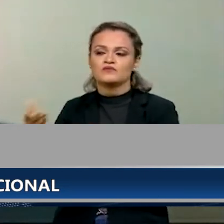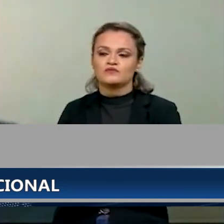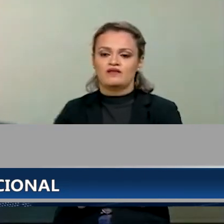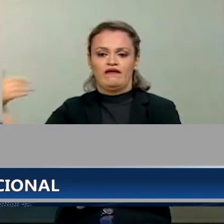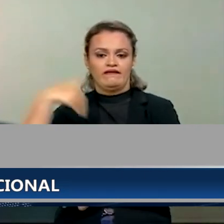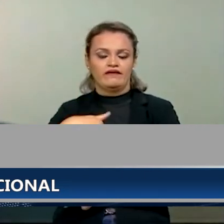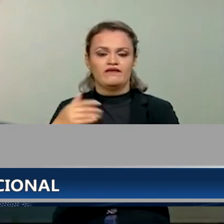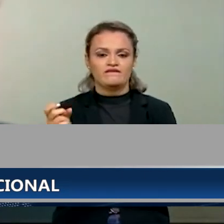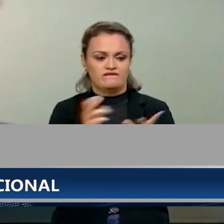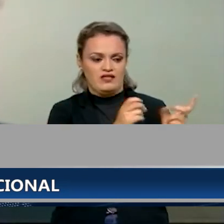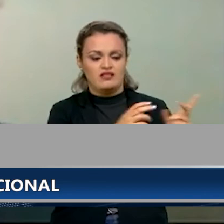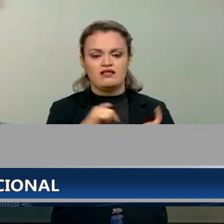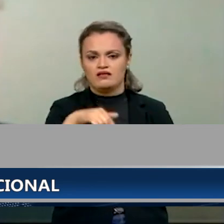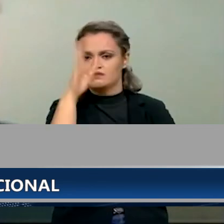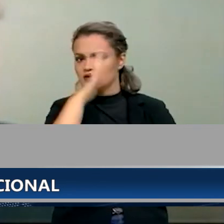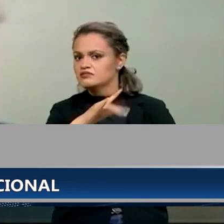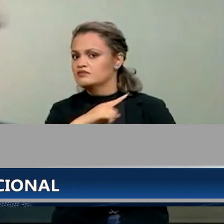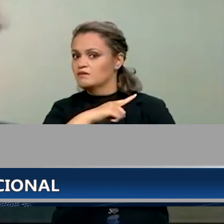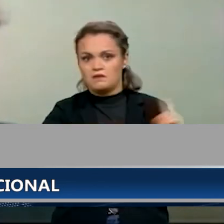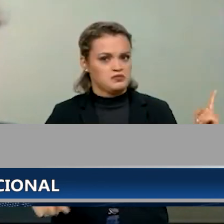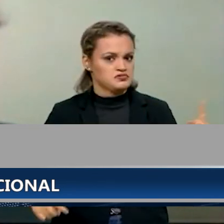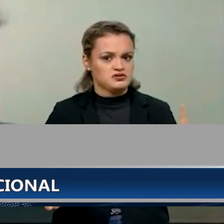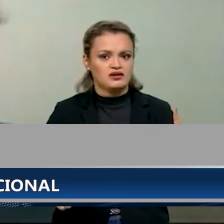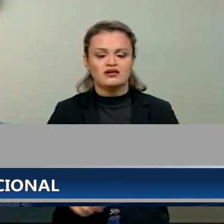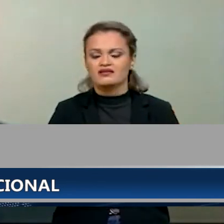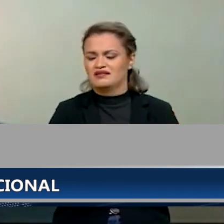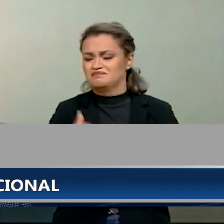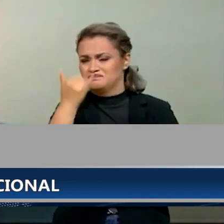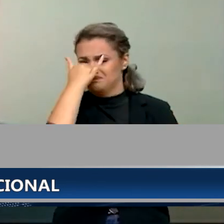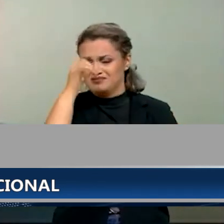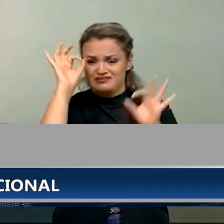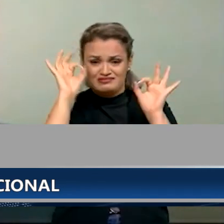venha para ser comercializado no Brasil e cause esse estrago nas novas gerações.